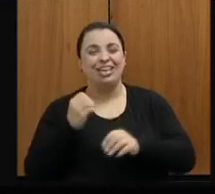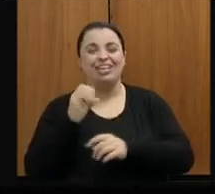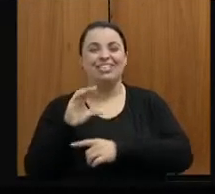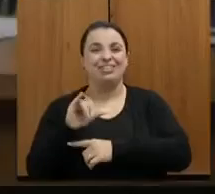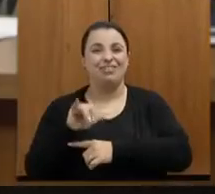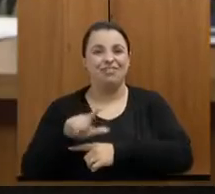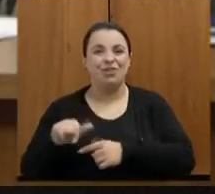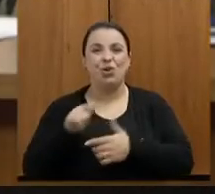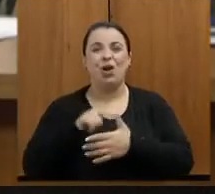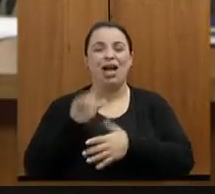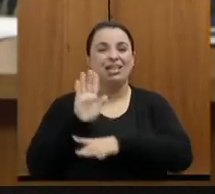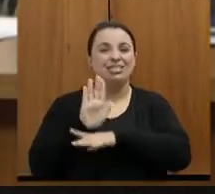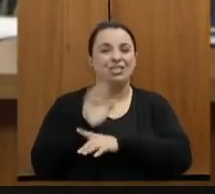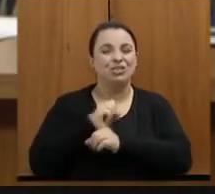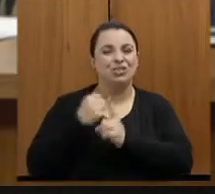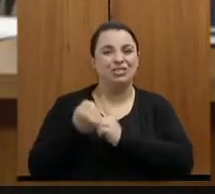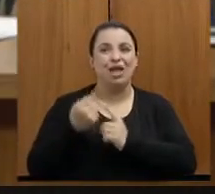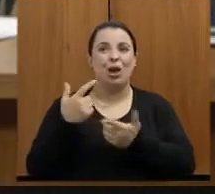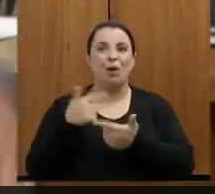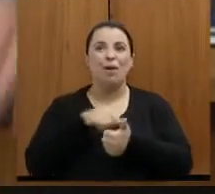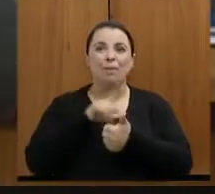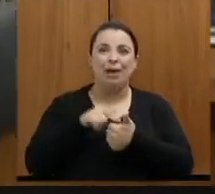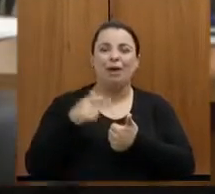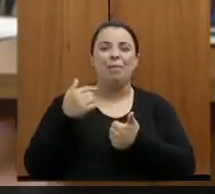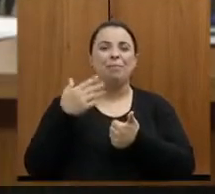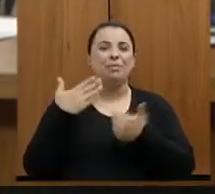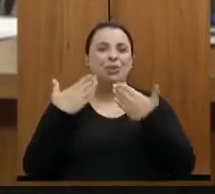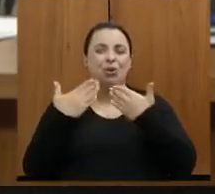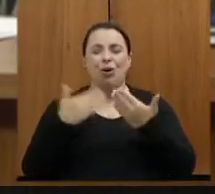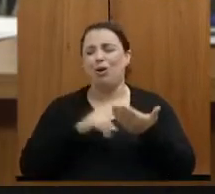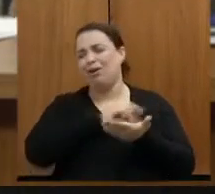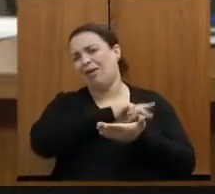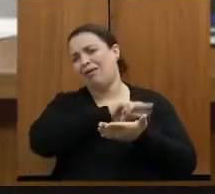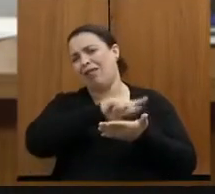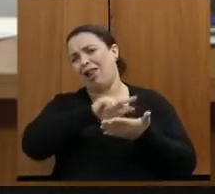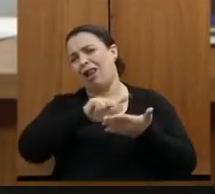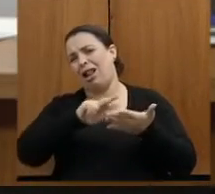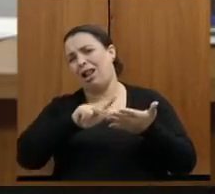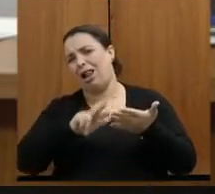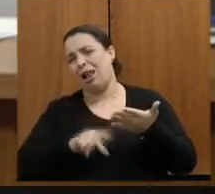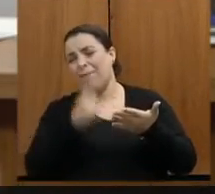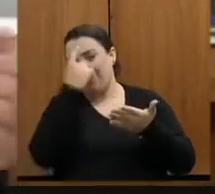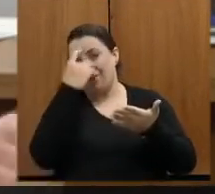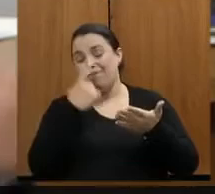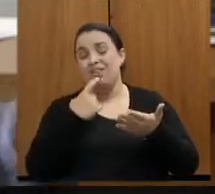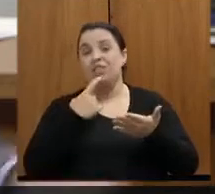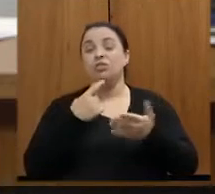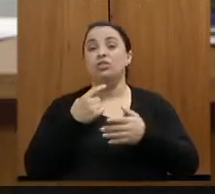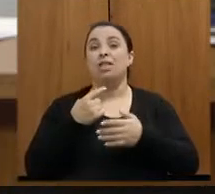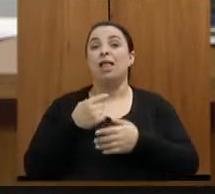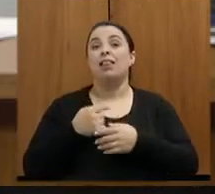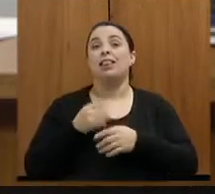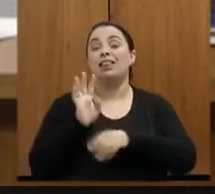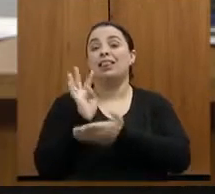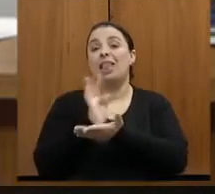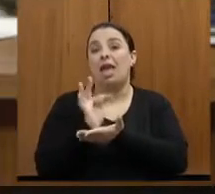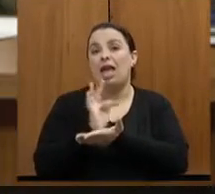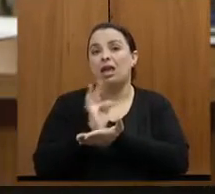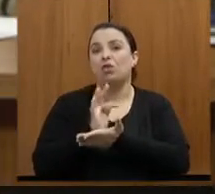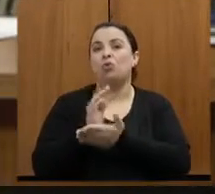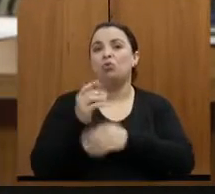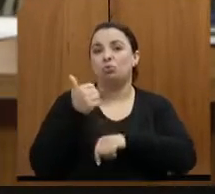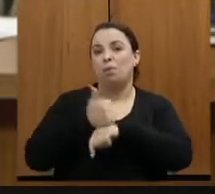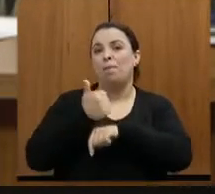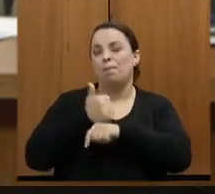assistente social, psicólogo, algumas vezes, dentre outros perfis técnicos para realmente conduzir o processo.